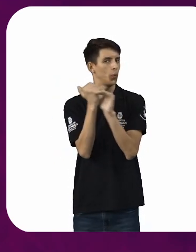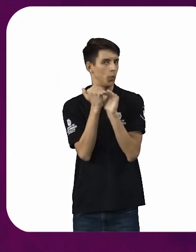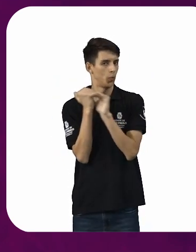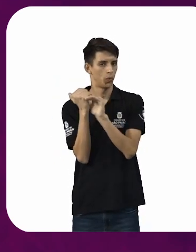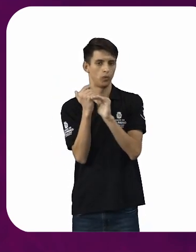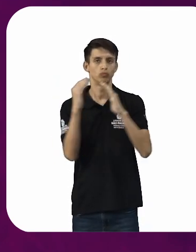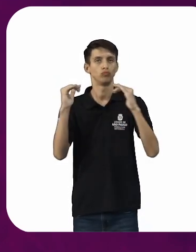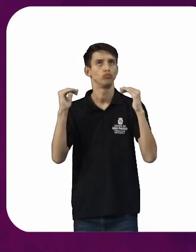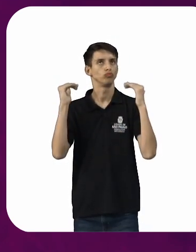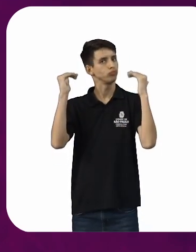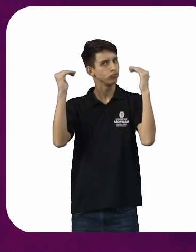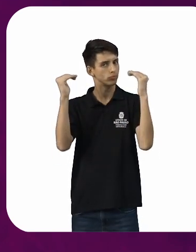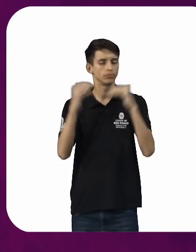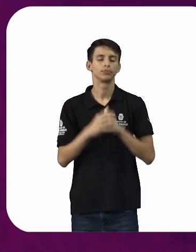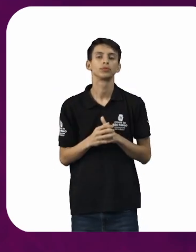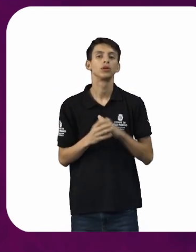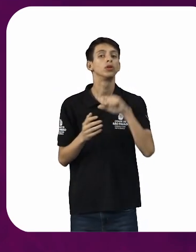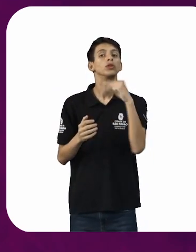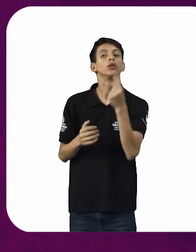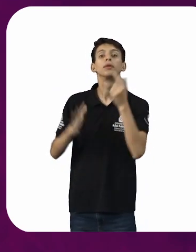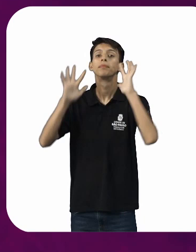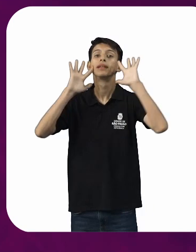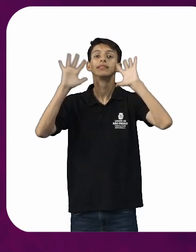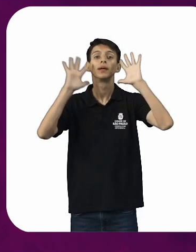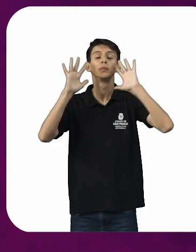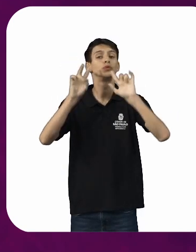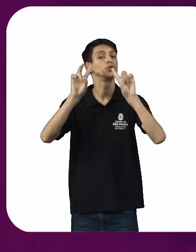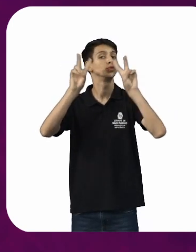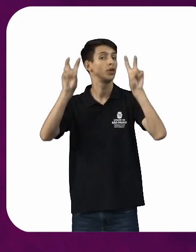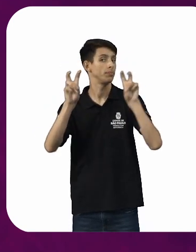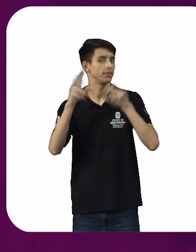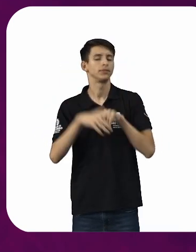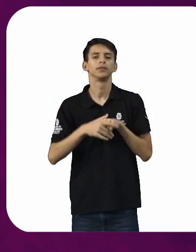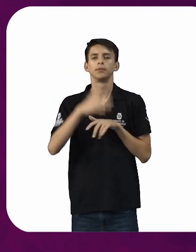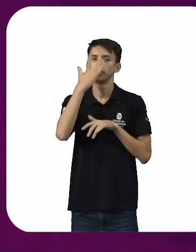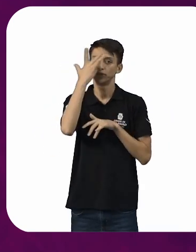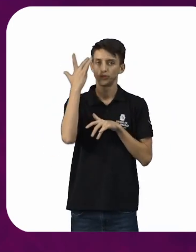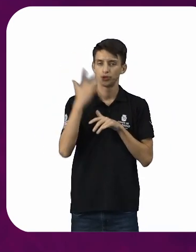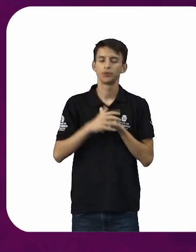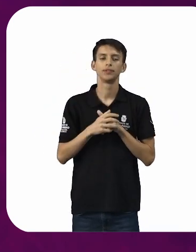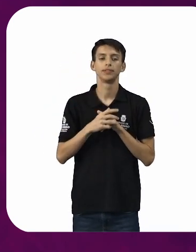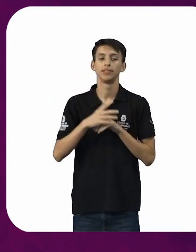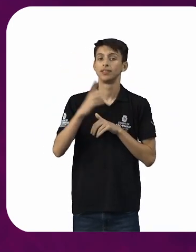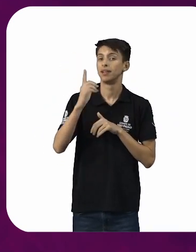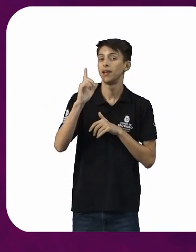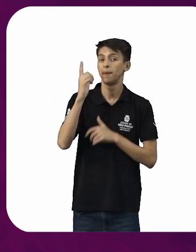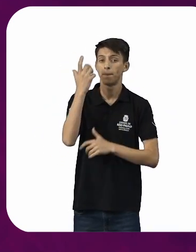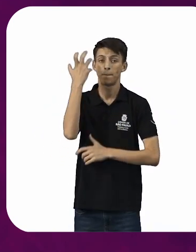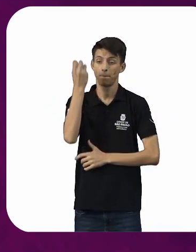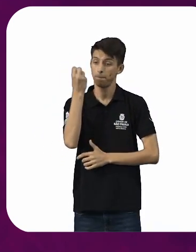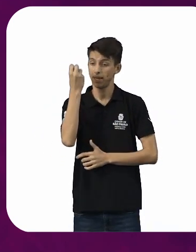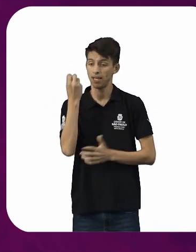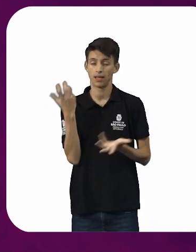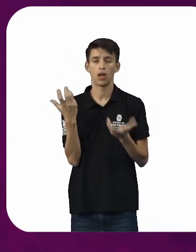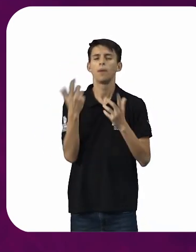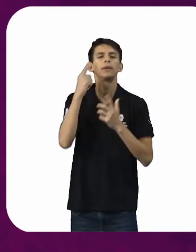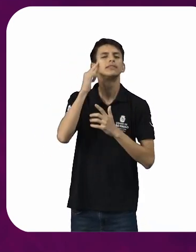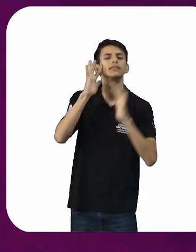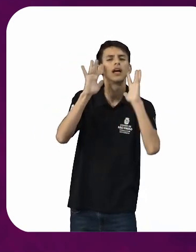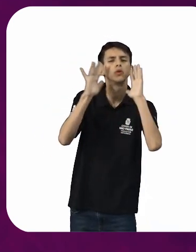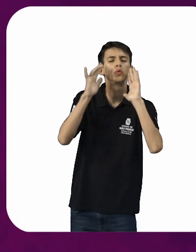de superioridade. Então, quando nós pensamos nas questões de raça, pessoas que, né, não são brancas, né, negras,